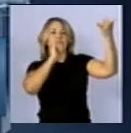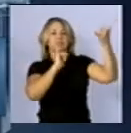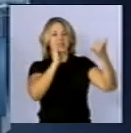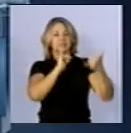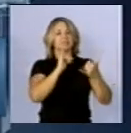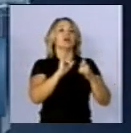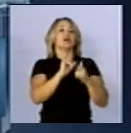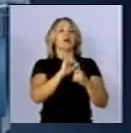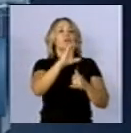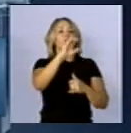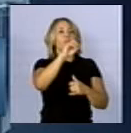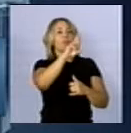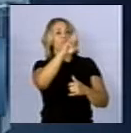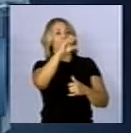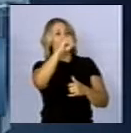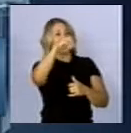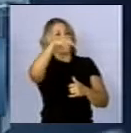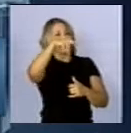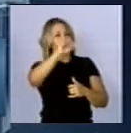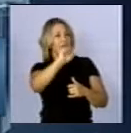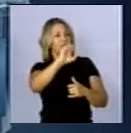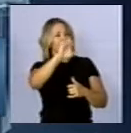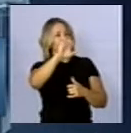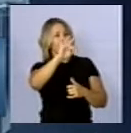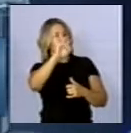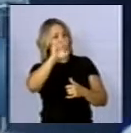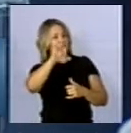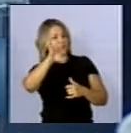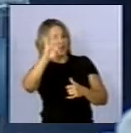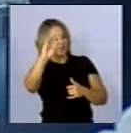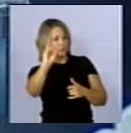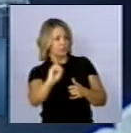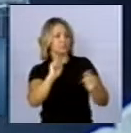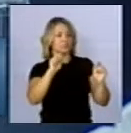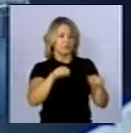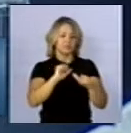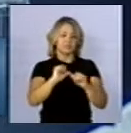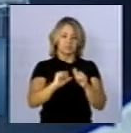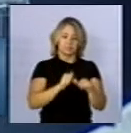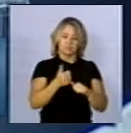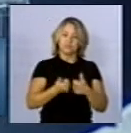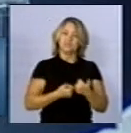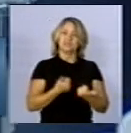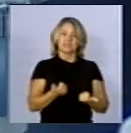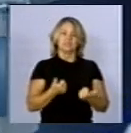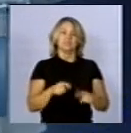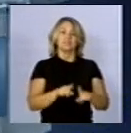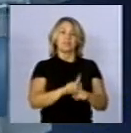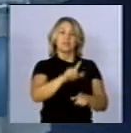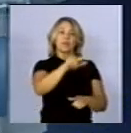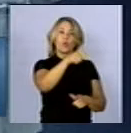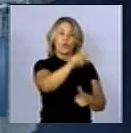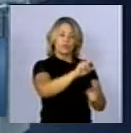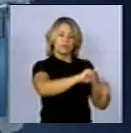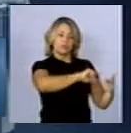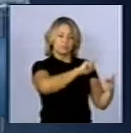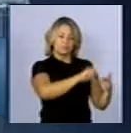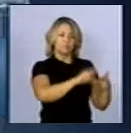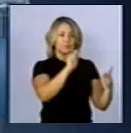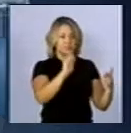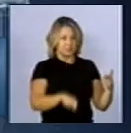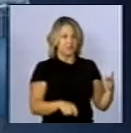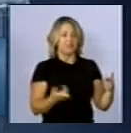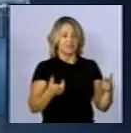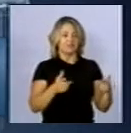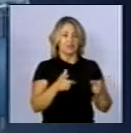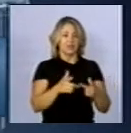efeito Corona é um efeito que tende a ser intensificado uma outra medida possível também seria a